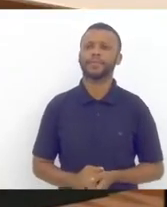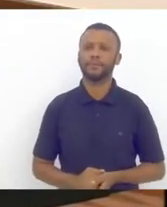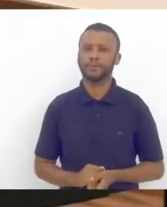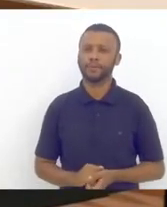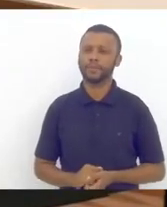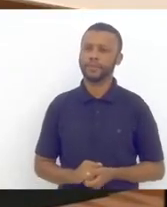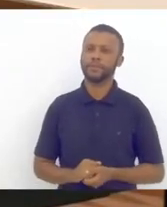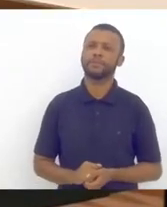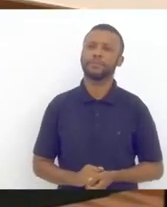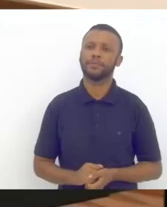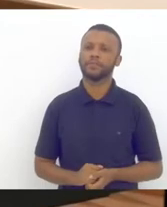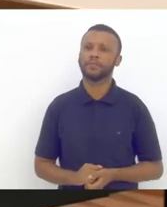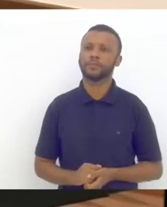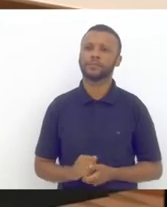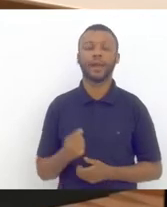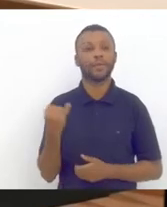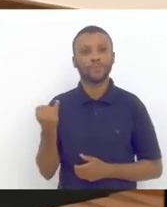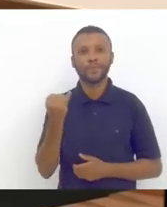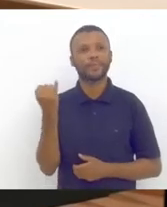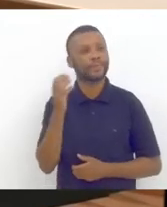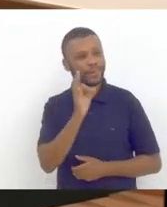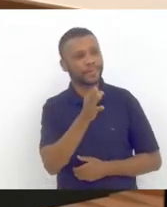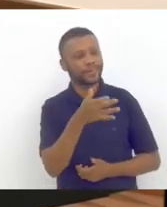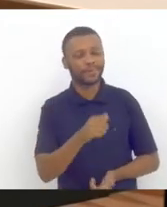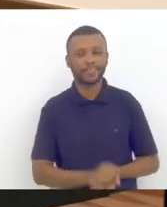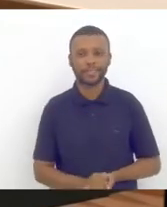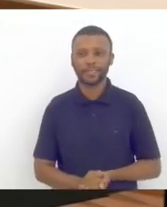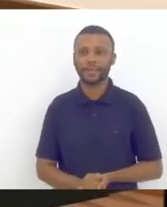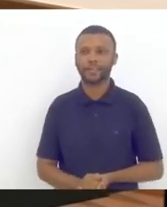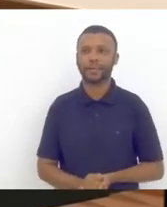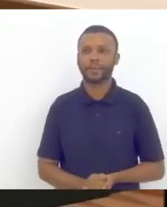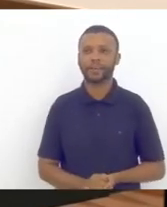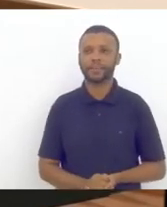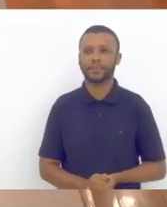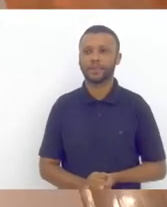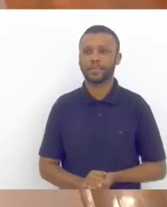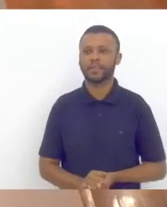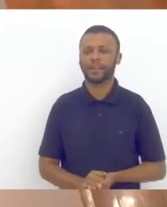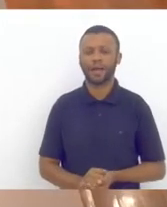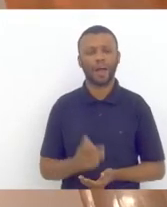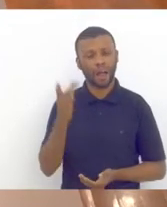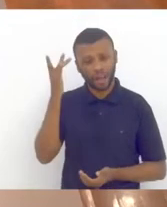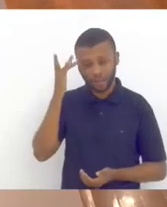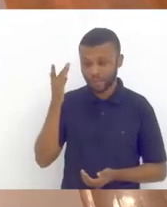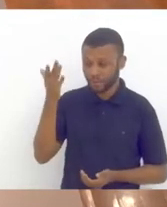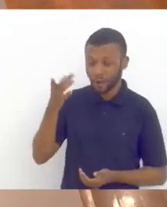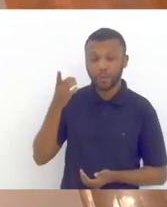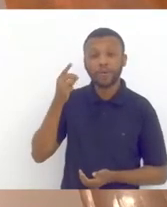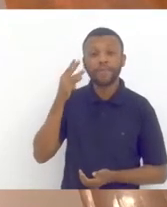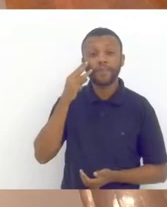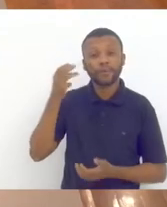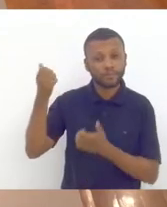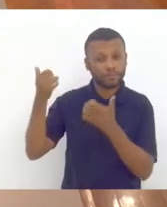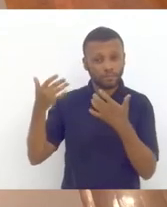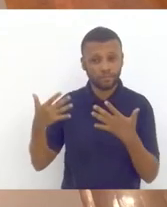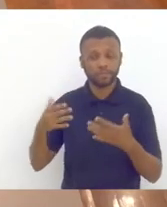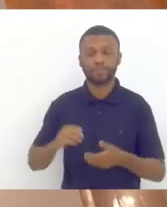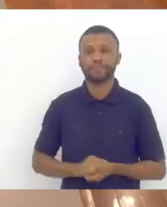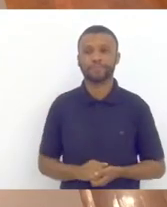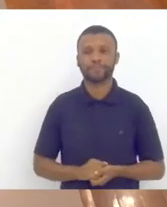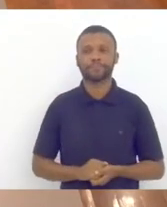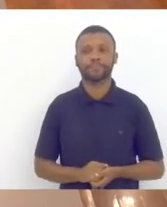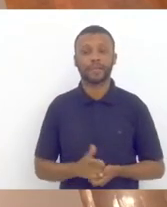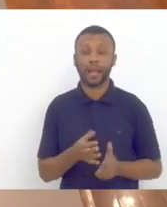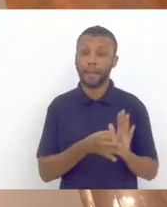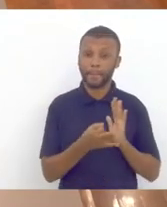quase de vigência. Isto. E em muitos lugares não se cumpre. Eu vi isto. Eu vi aqui, eu acho que foi deputado Valdeque também. Há emendas, tanto do